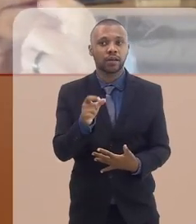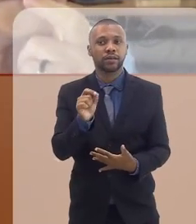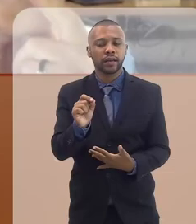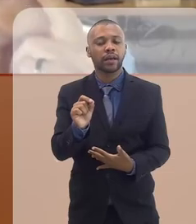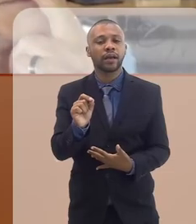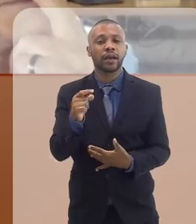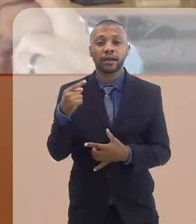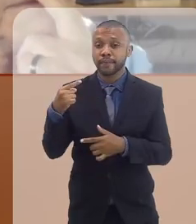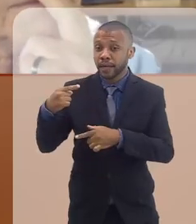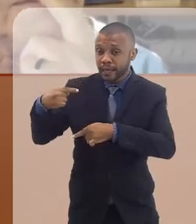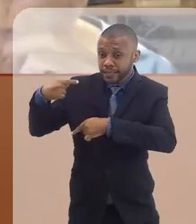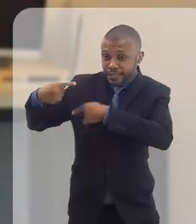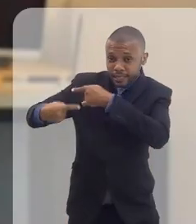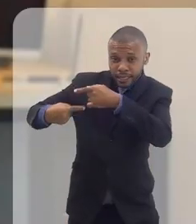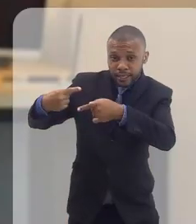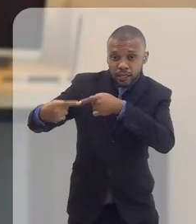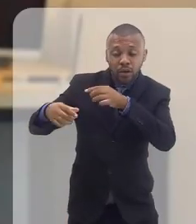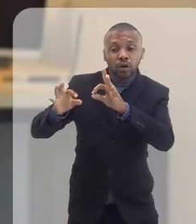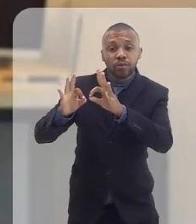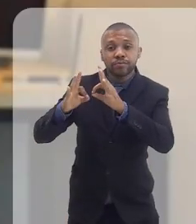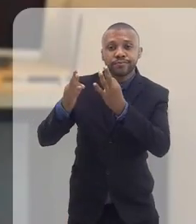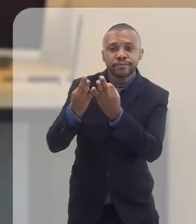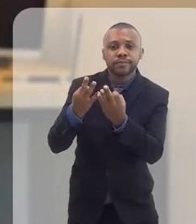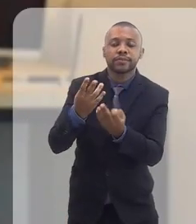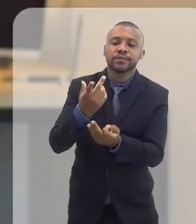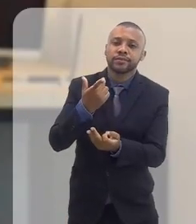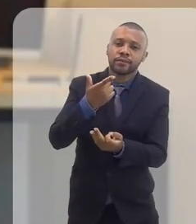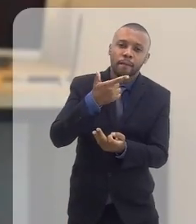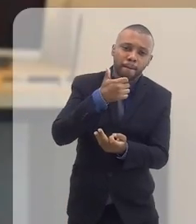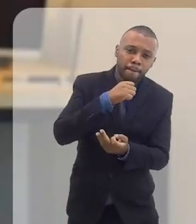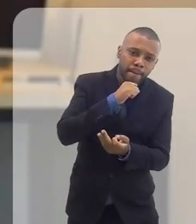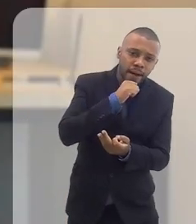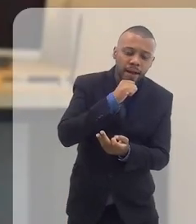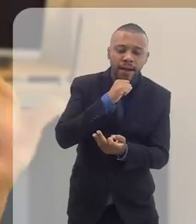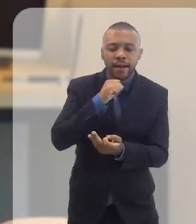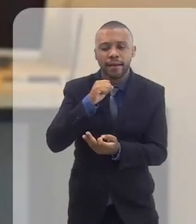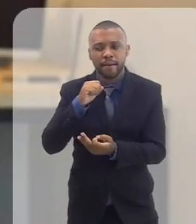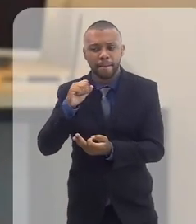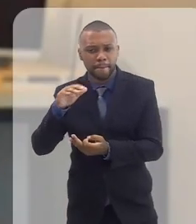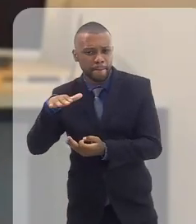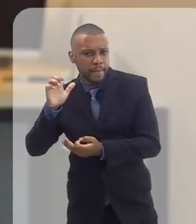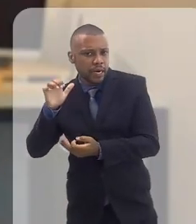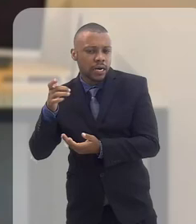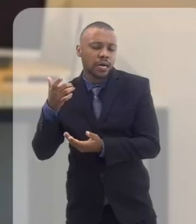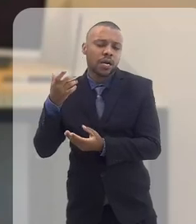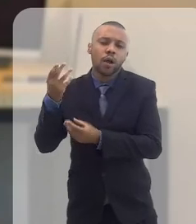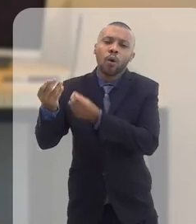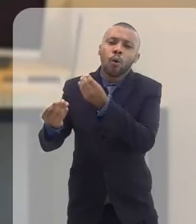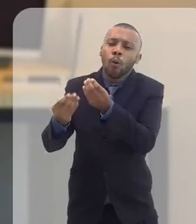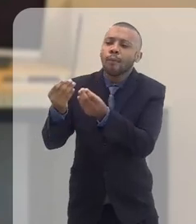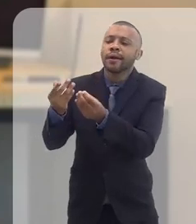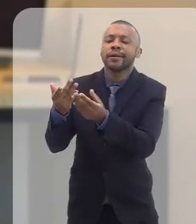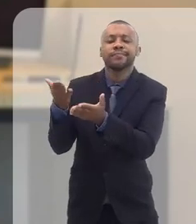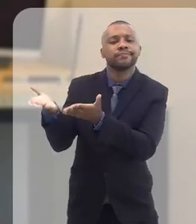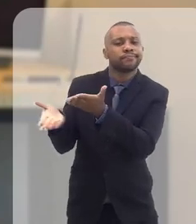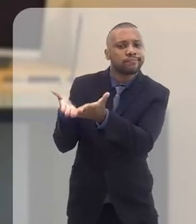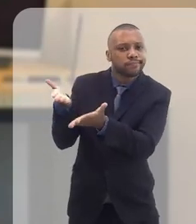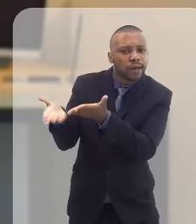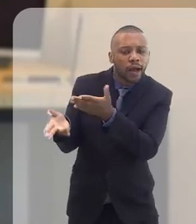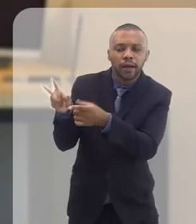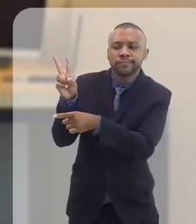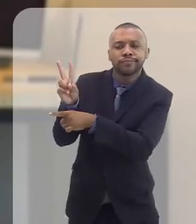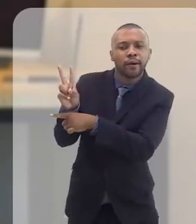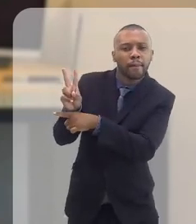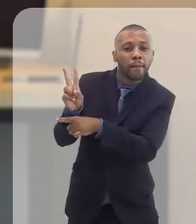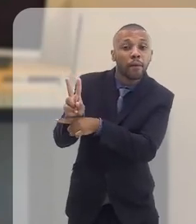interessante, até pela geração dos seus pais, né? Provavelmente da forma como eles